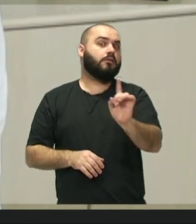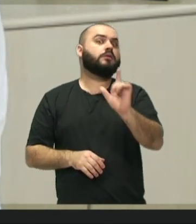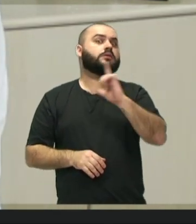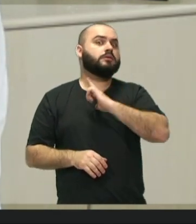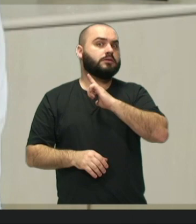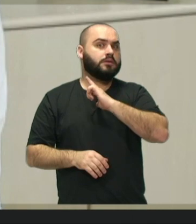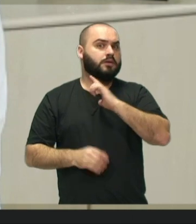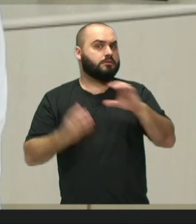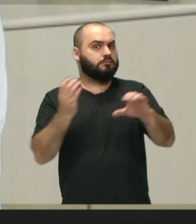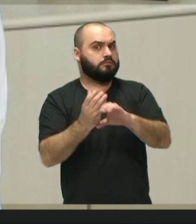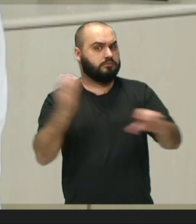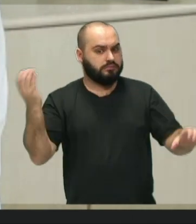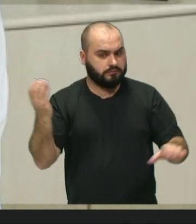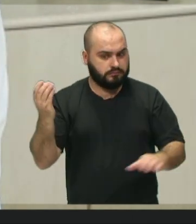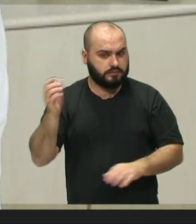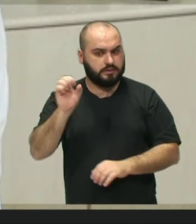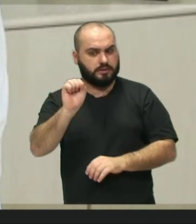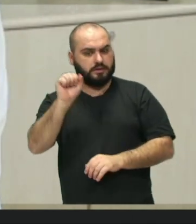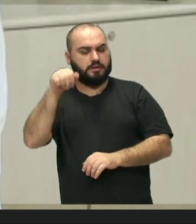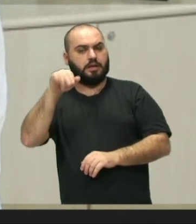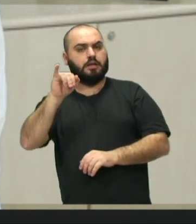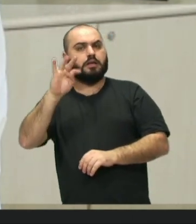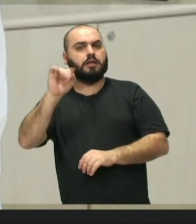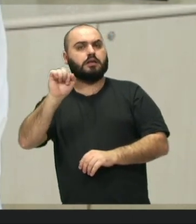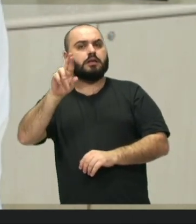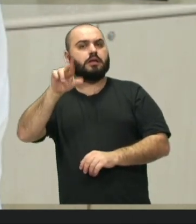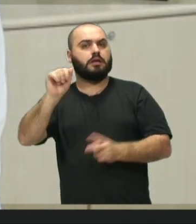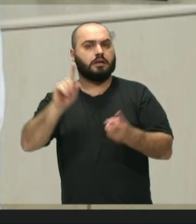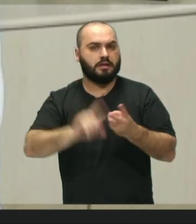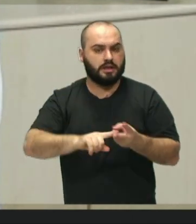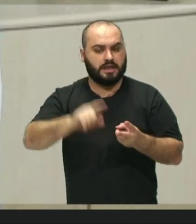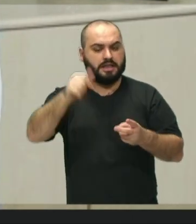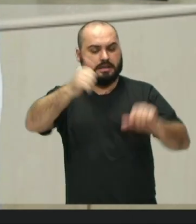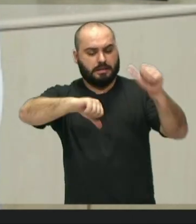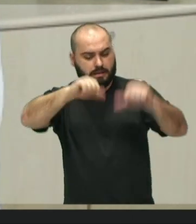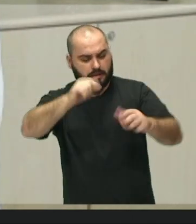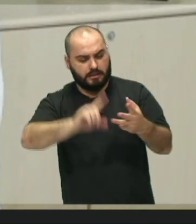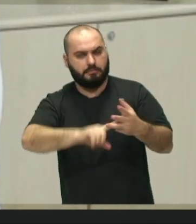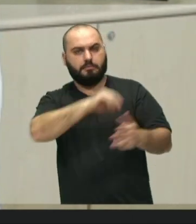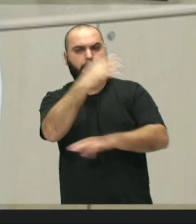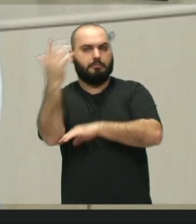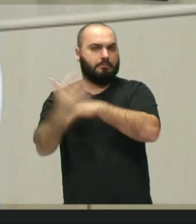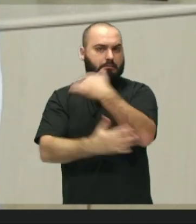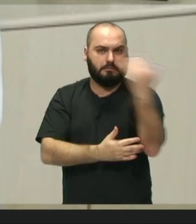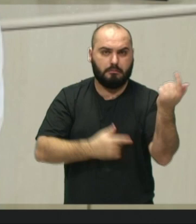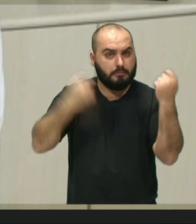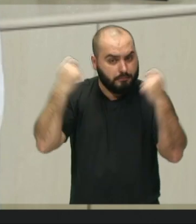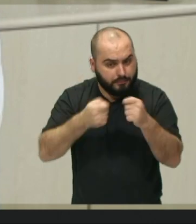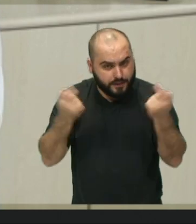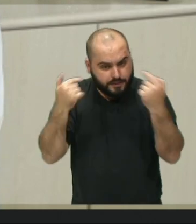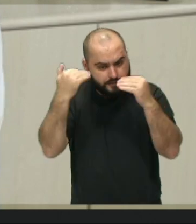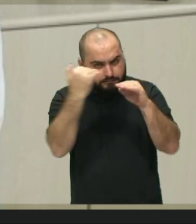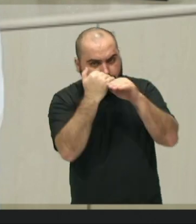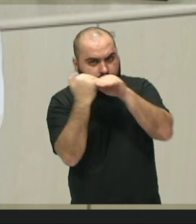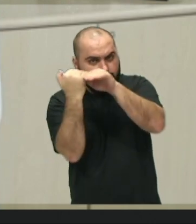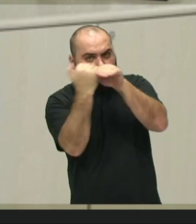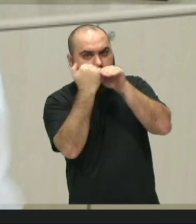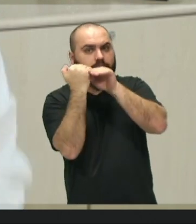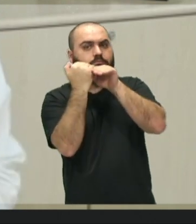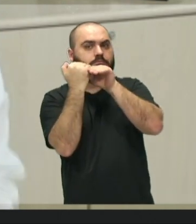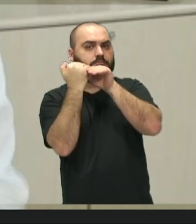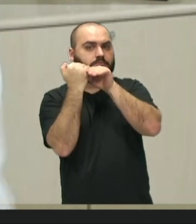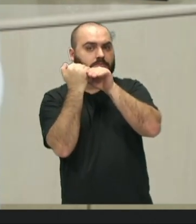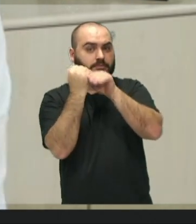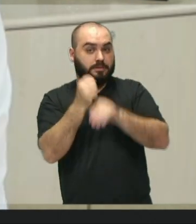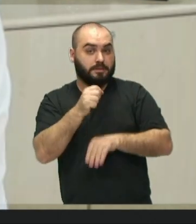uma engenharia sanitária, engenharia ambiental, engenharia química, de modo que a gente deve ter um equilíbrio nessa equação aí, porque se você